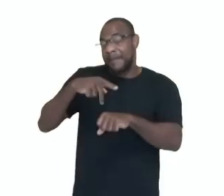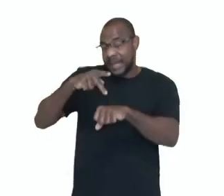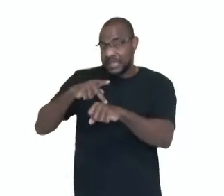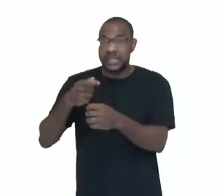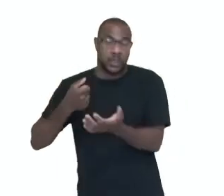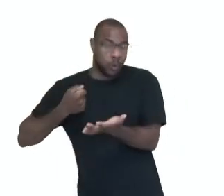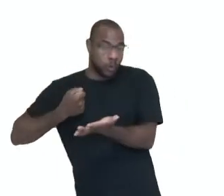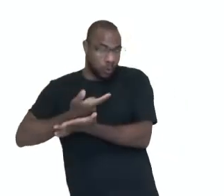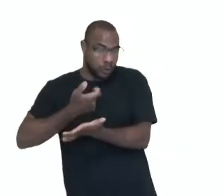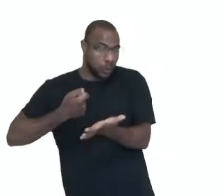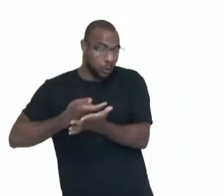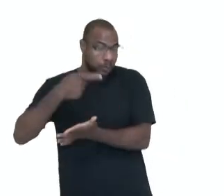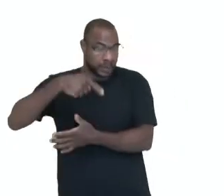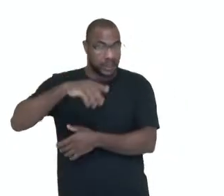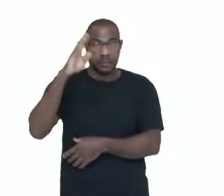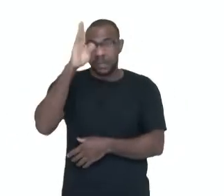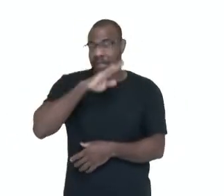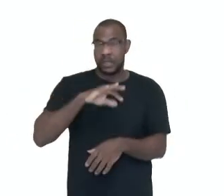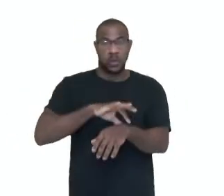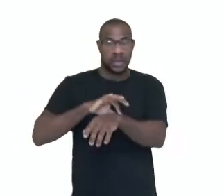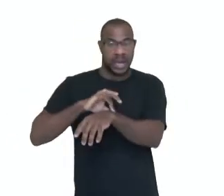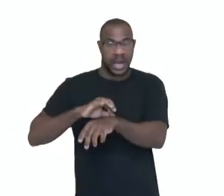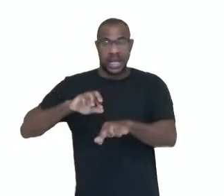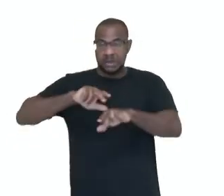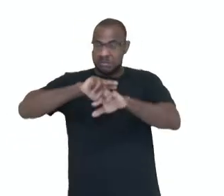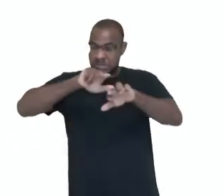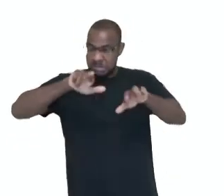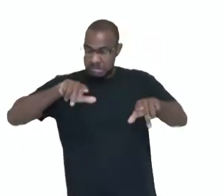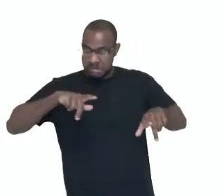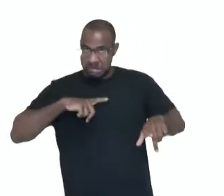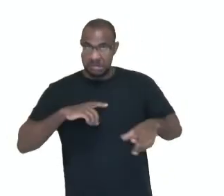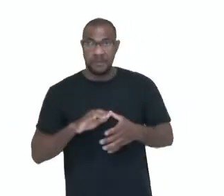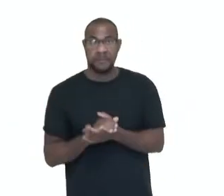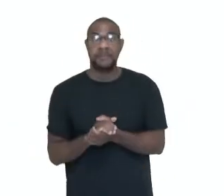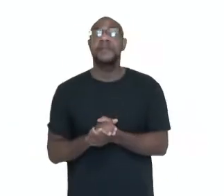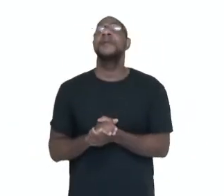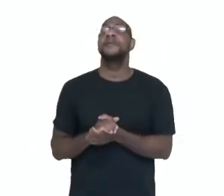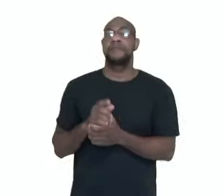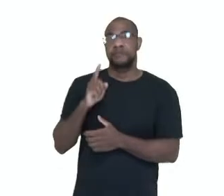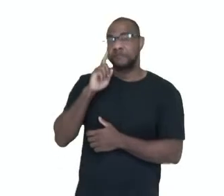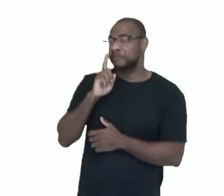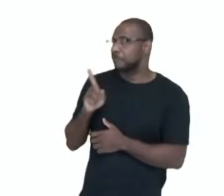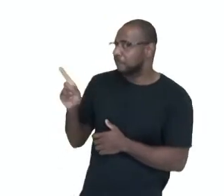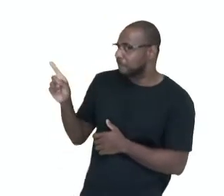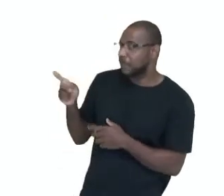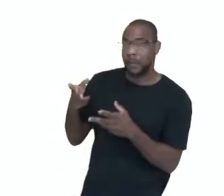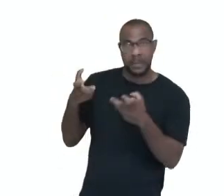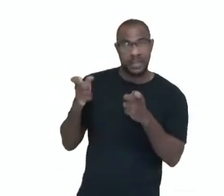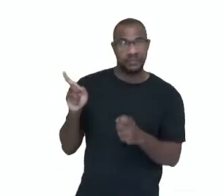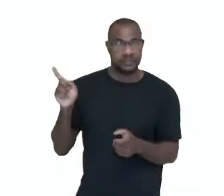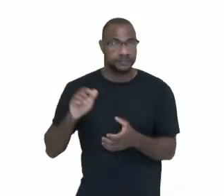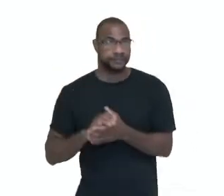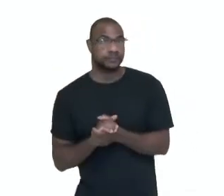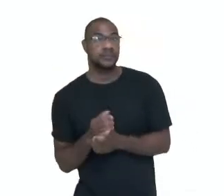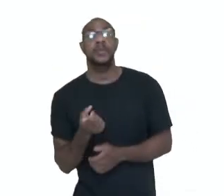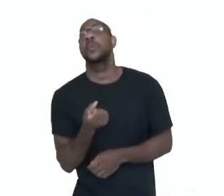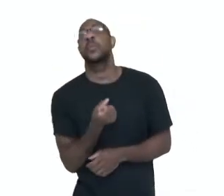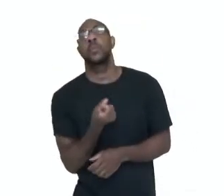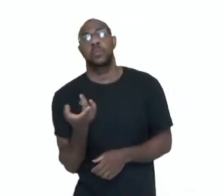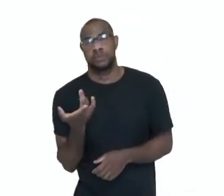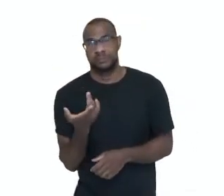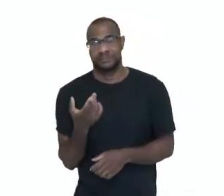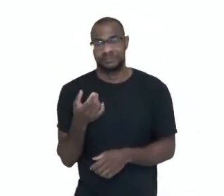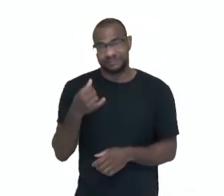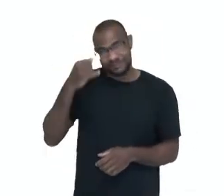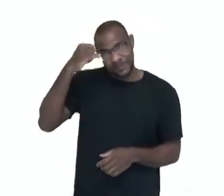nossa produção de carne e que isso representa cifras bem vultuosas. Observe: quantidade de cabeças